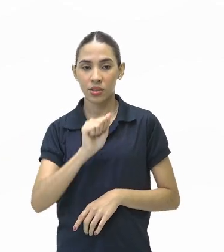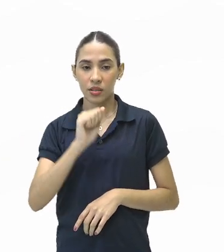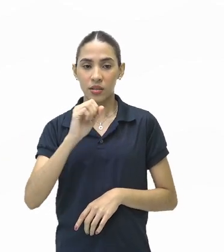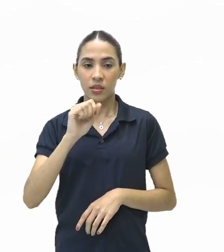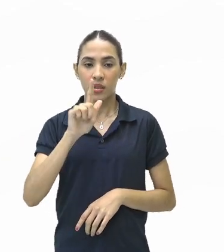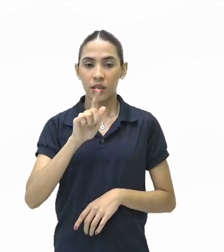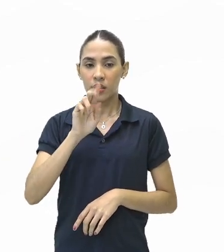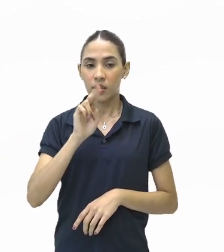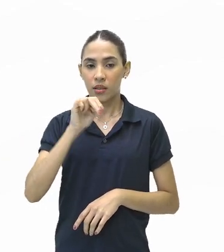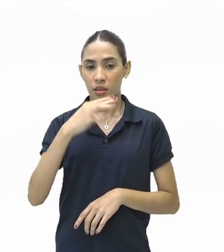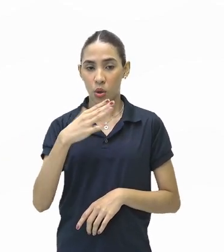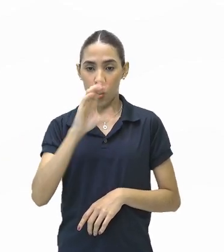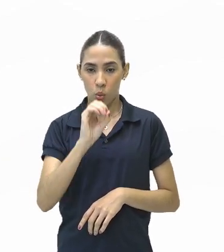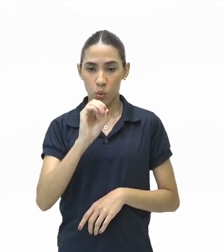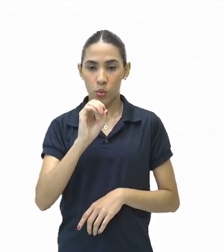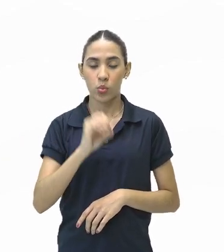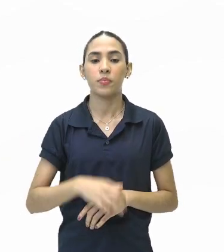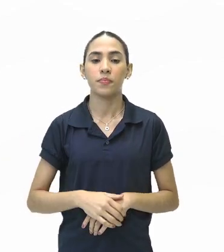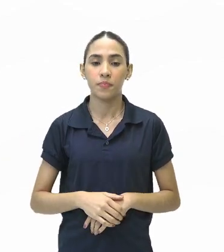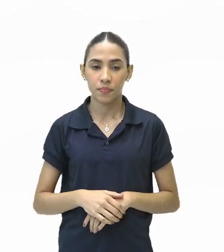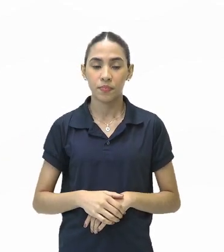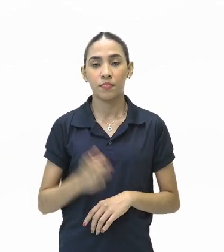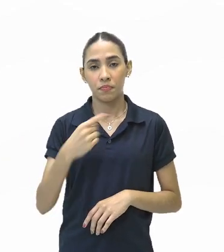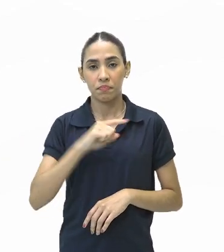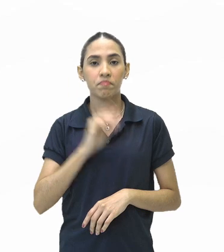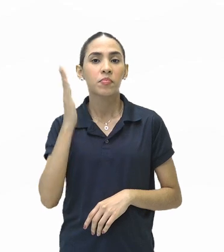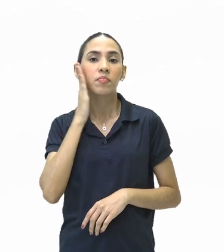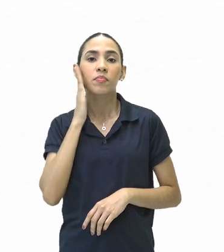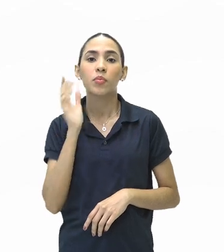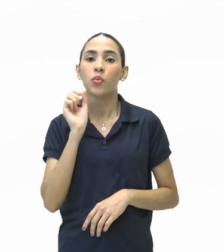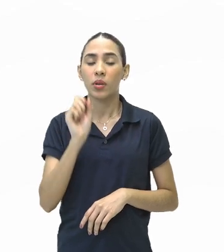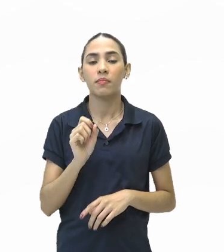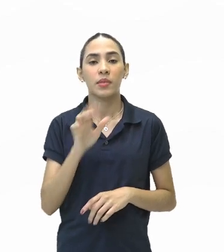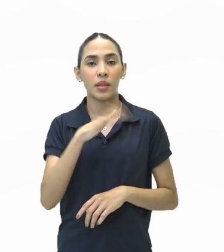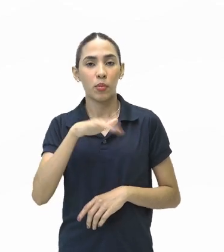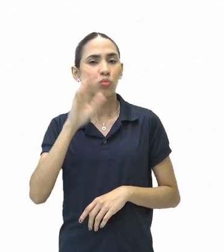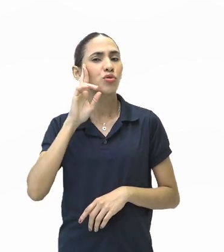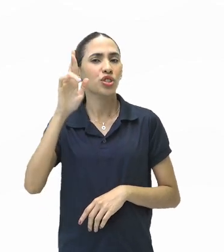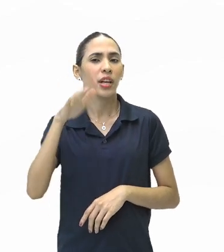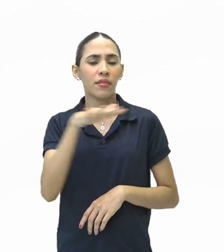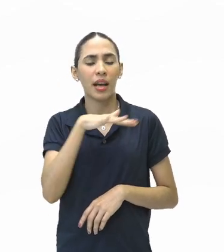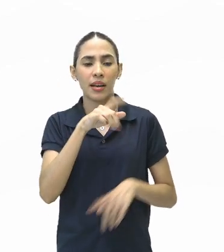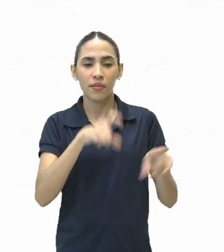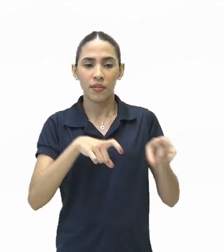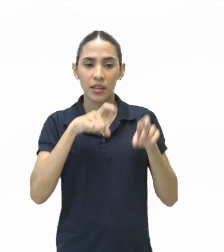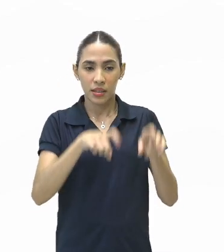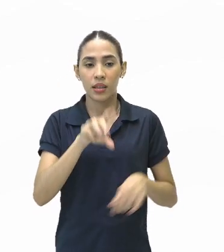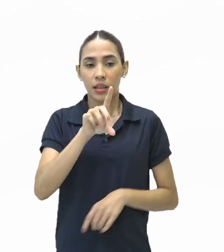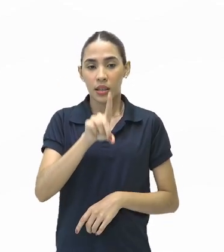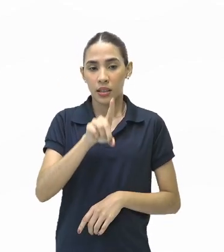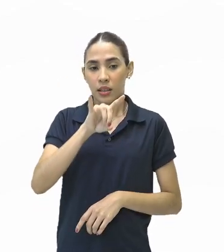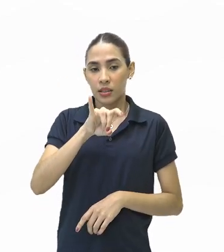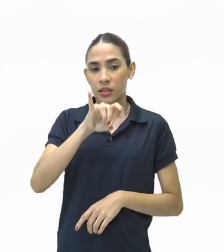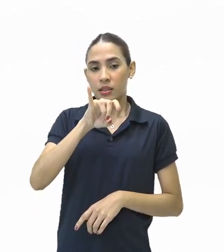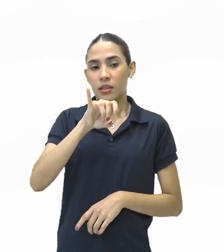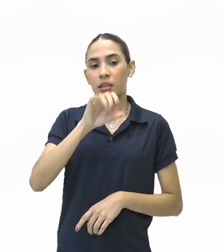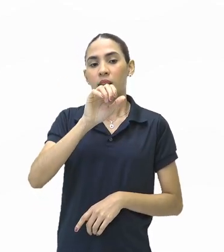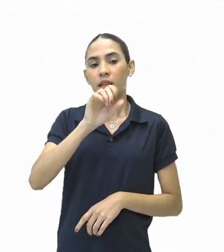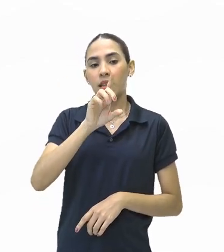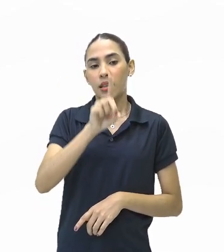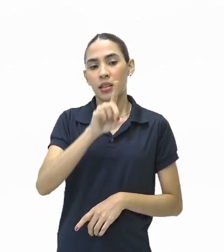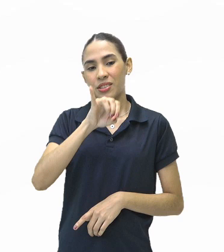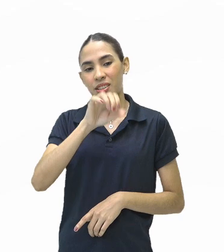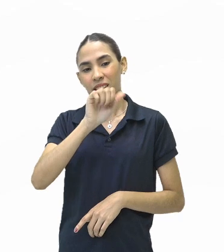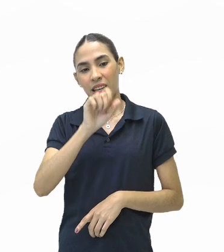vai contar no tempo que ele era jagunço. Então, aqui a gente já sabe que ele vai se tornar o quê? Fazendeiro. Diamorim é o grande amor de